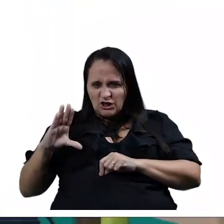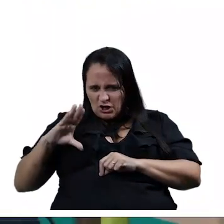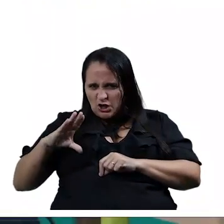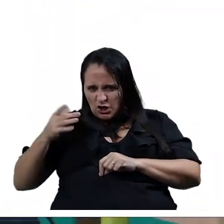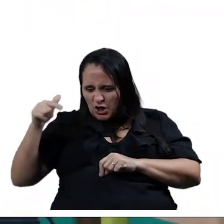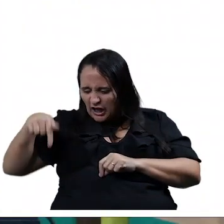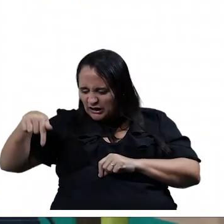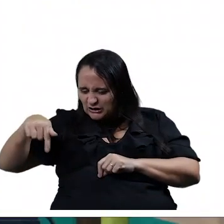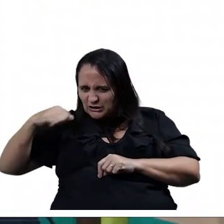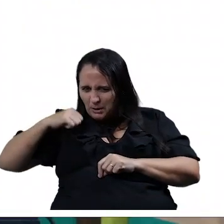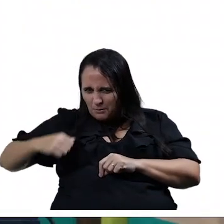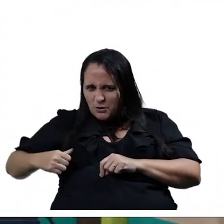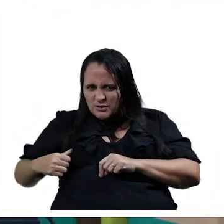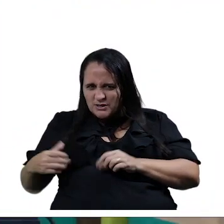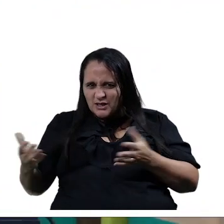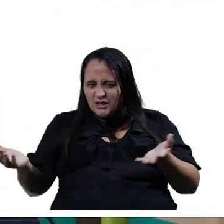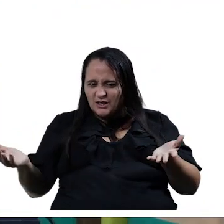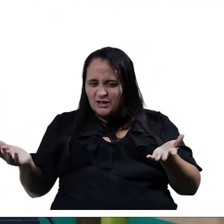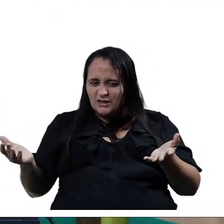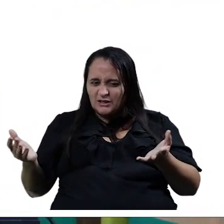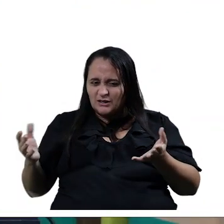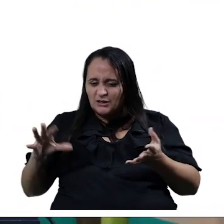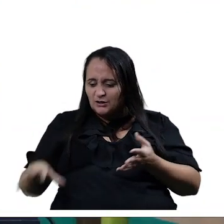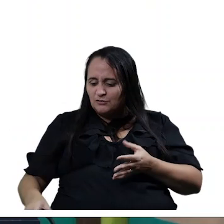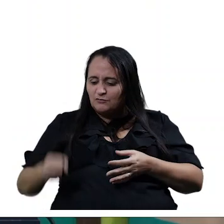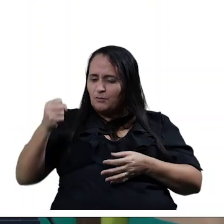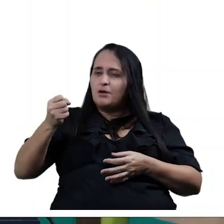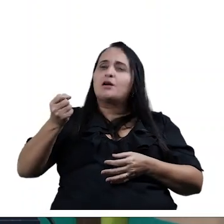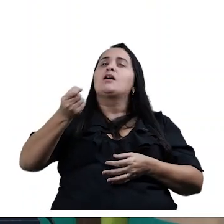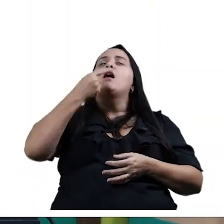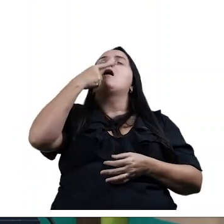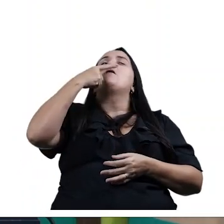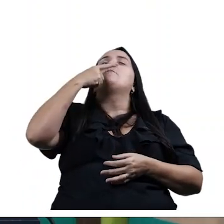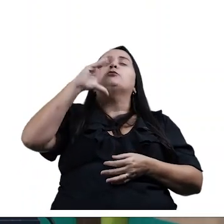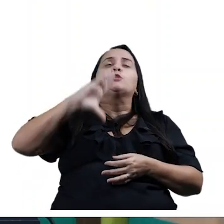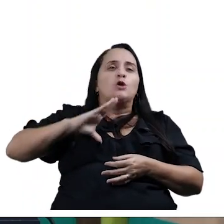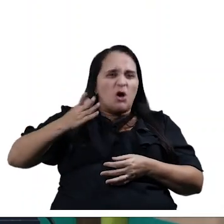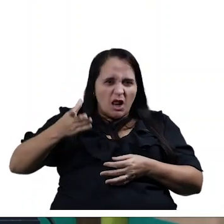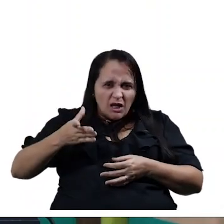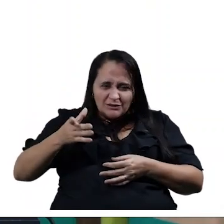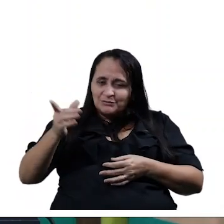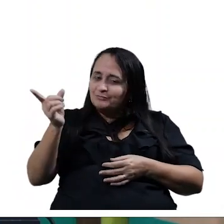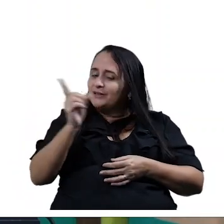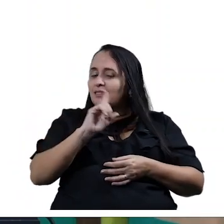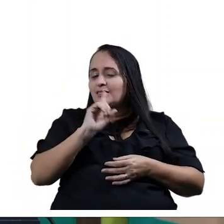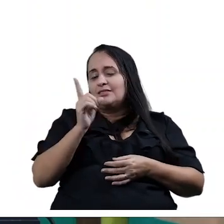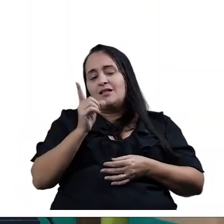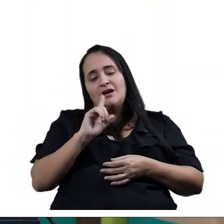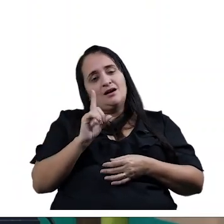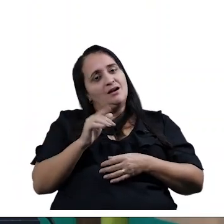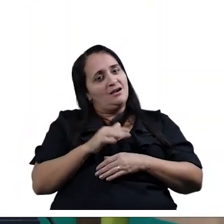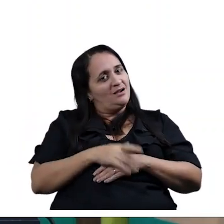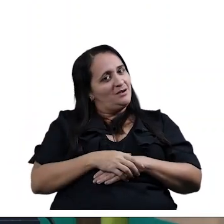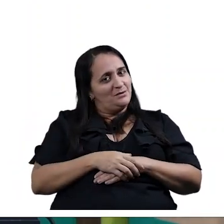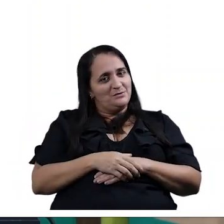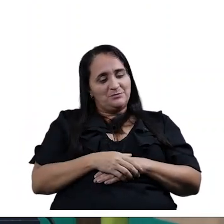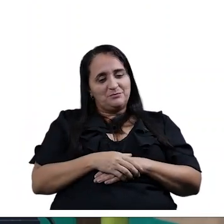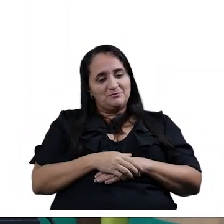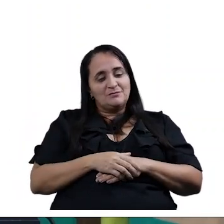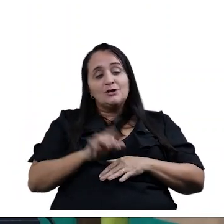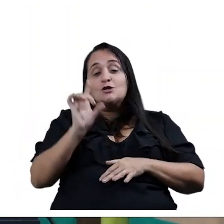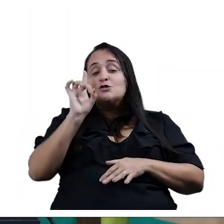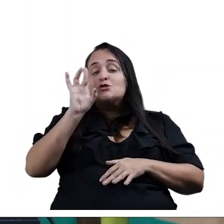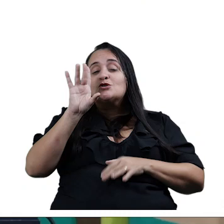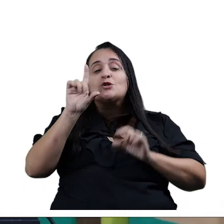tinha perdido a coragem dentro da bolsa? Eu vou pegar ali meu comprimido de coragem e vou tomar... Não é isso que o texto está